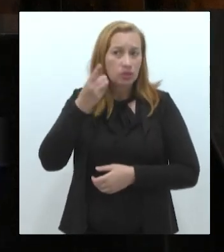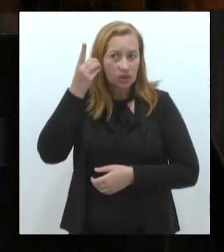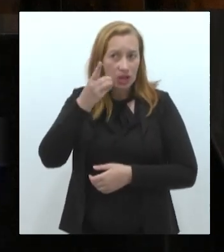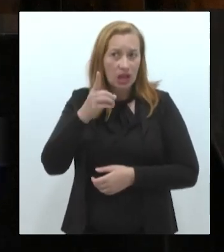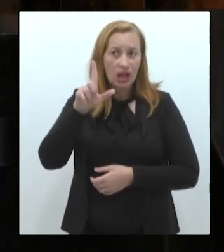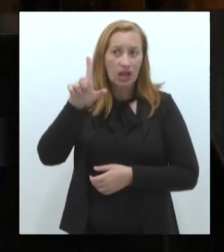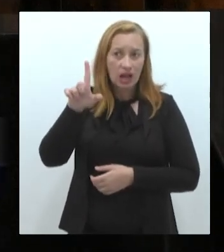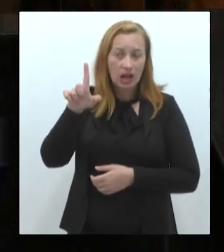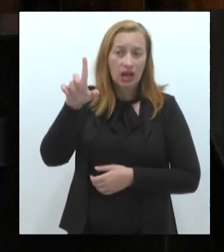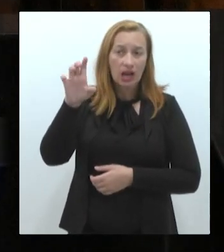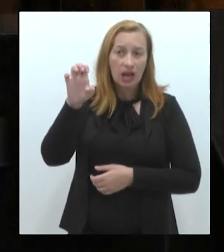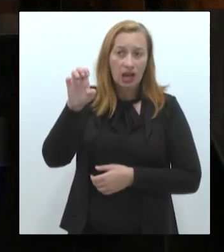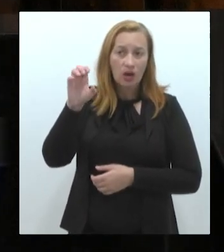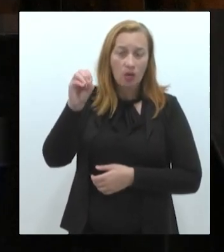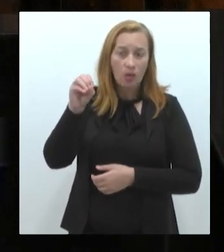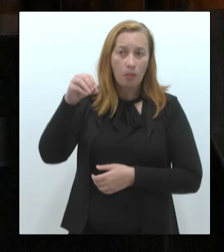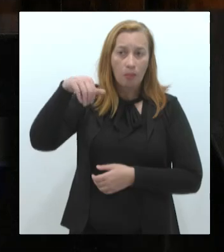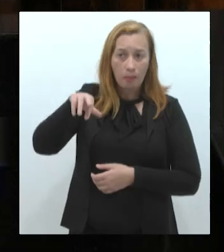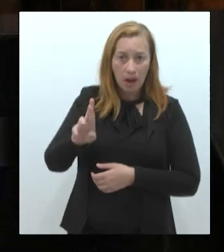Eliomar Coelho,